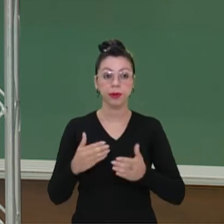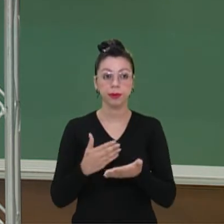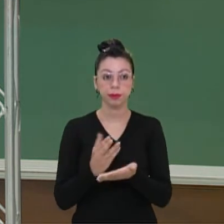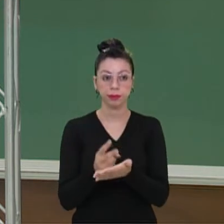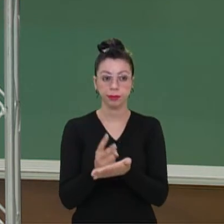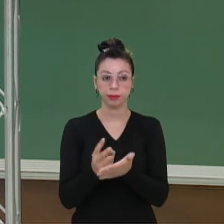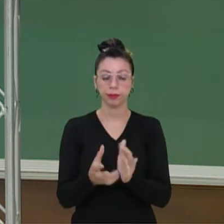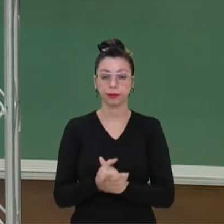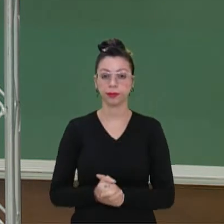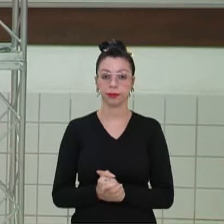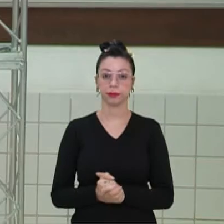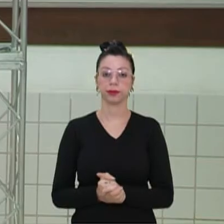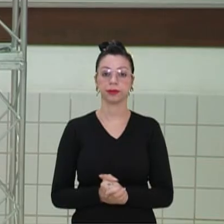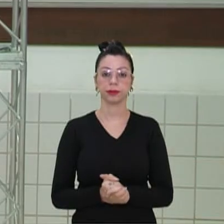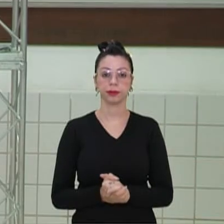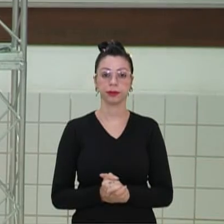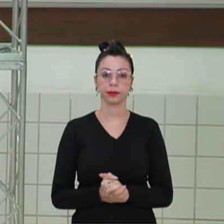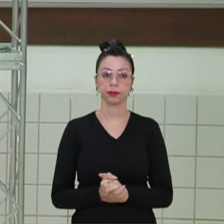lá.